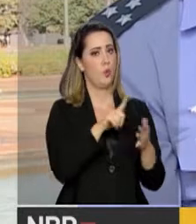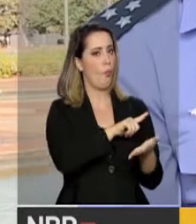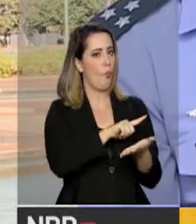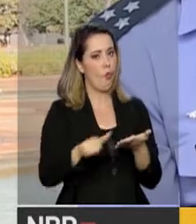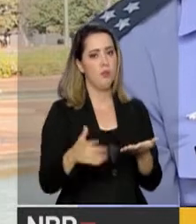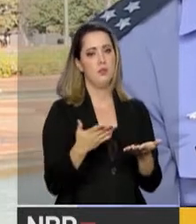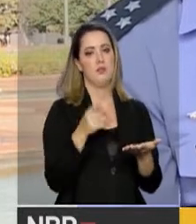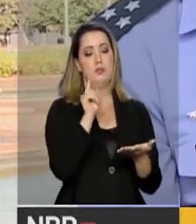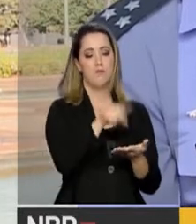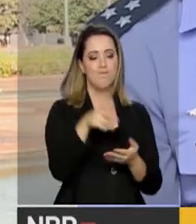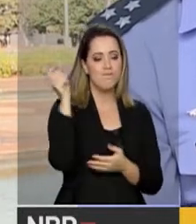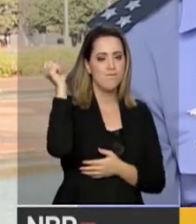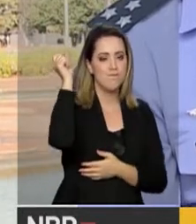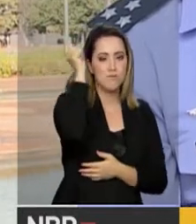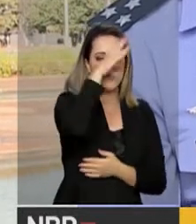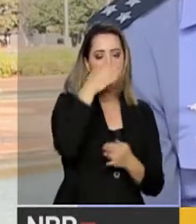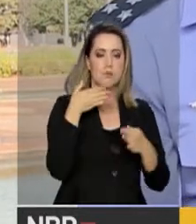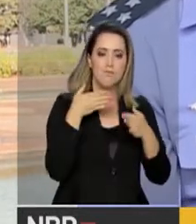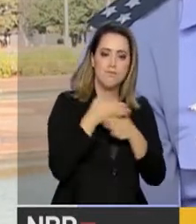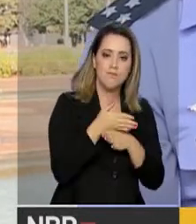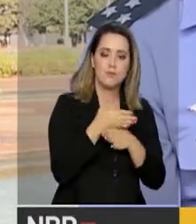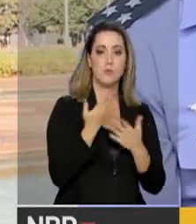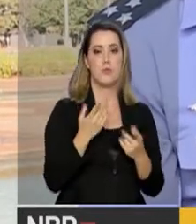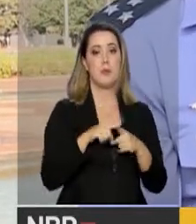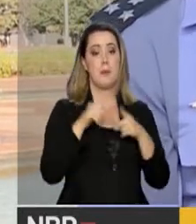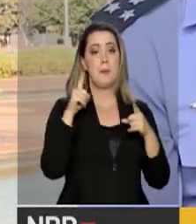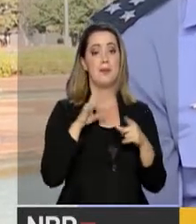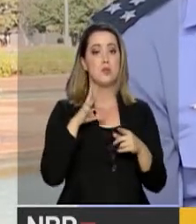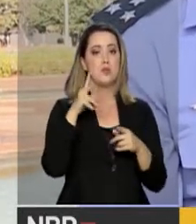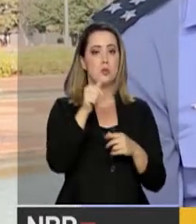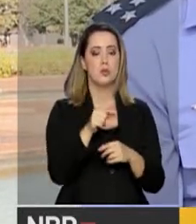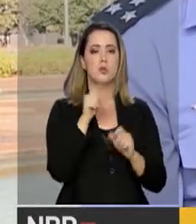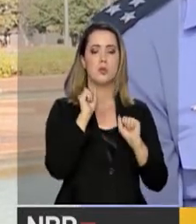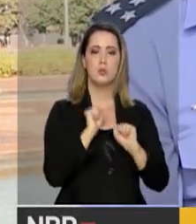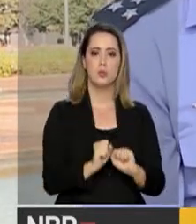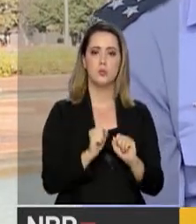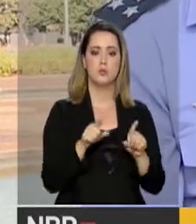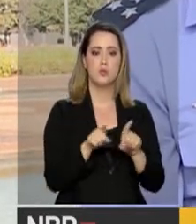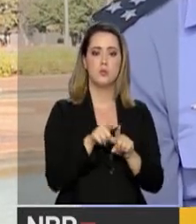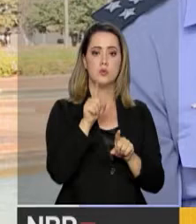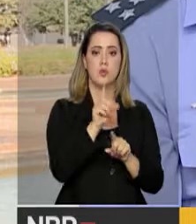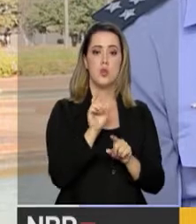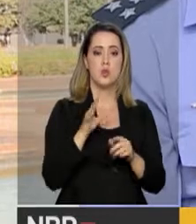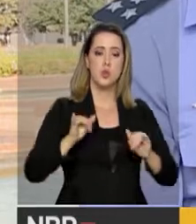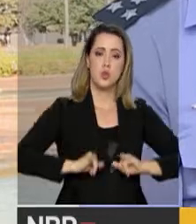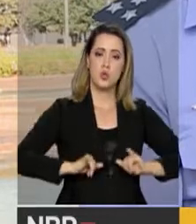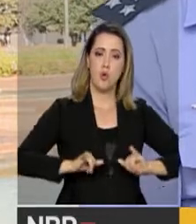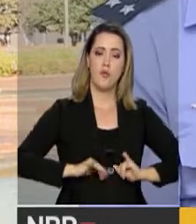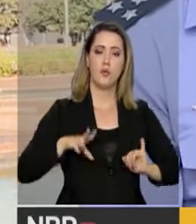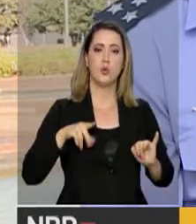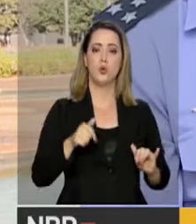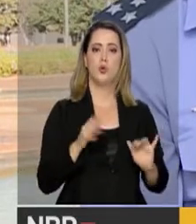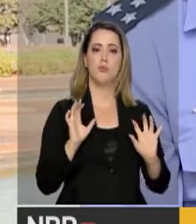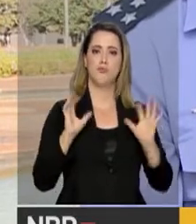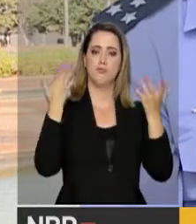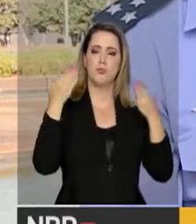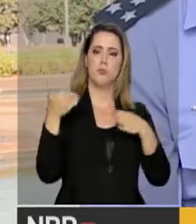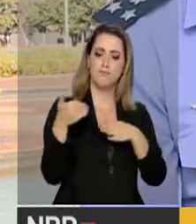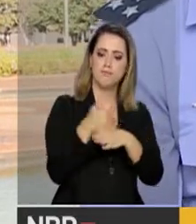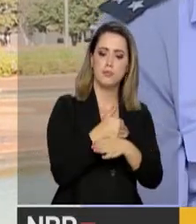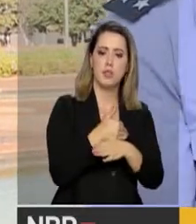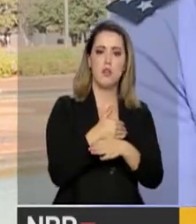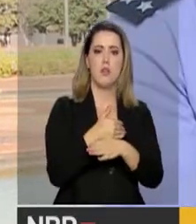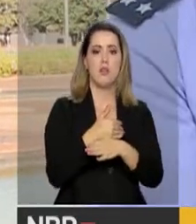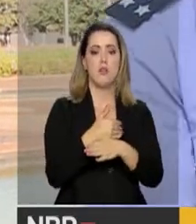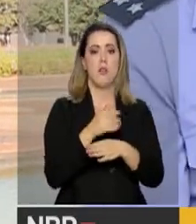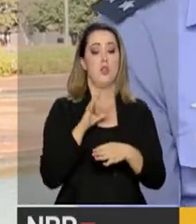de difícil acesso. Porém, isso tudo, essa região amazônica, ela sofre todos os ilícitos transnacionais também.